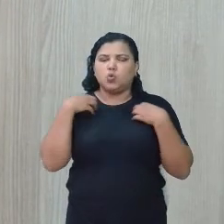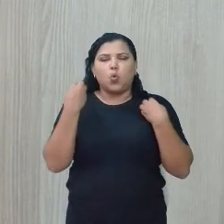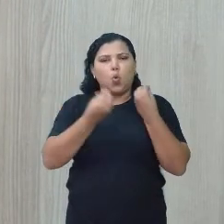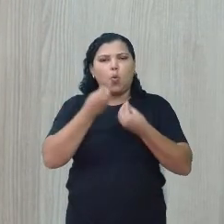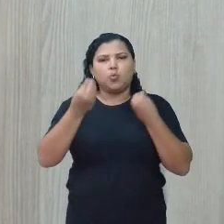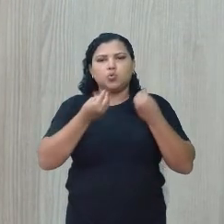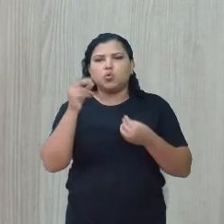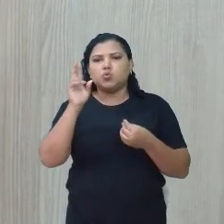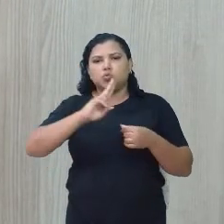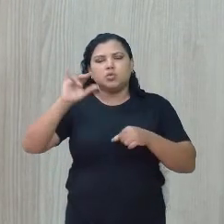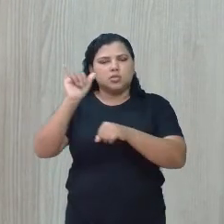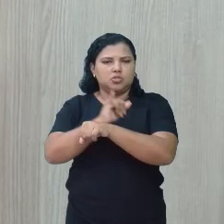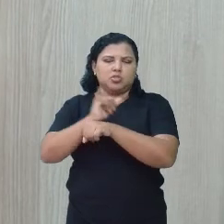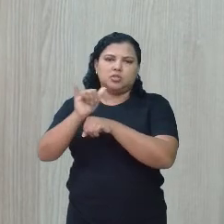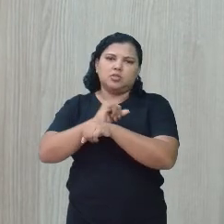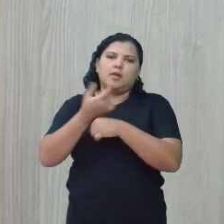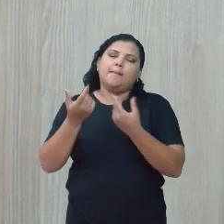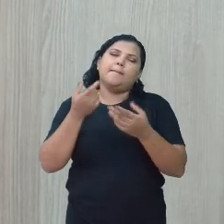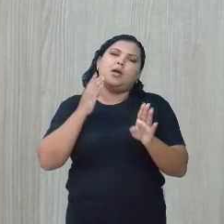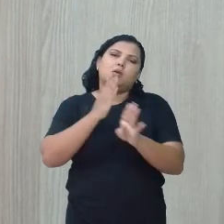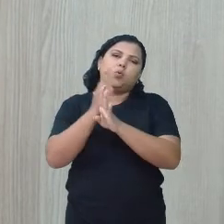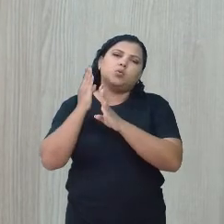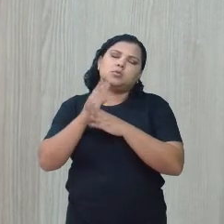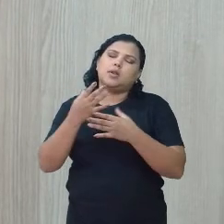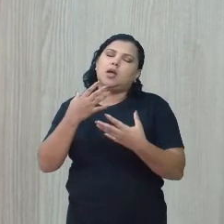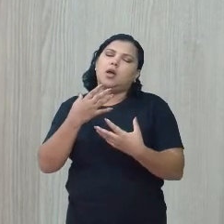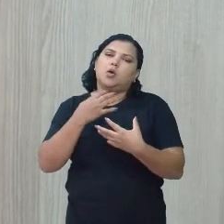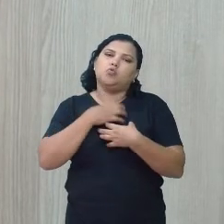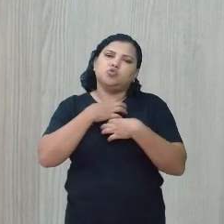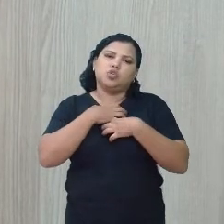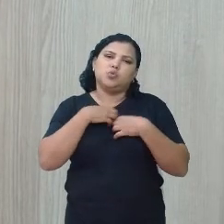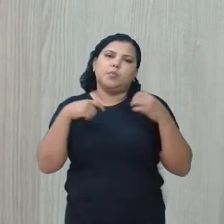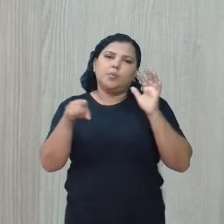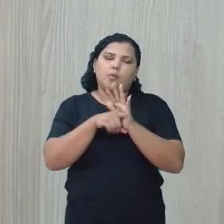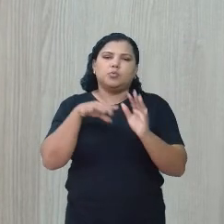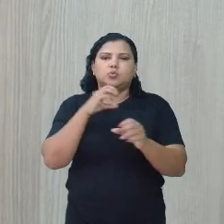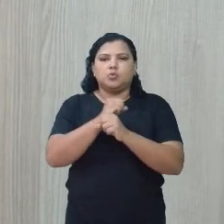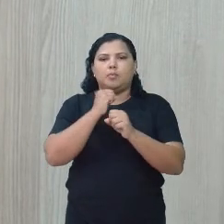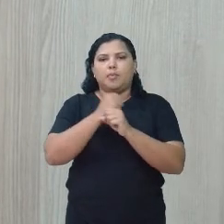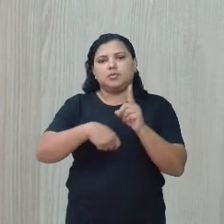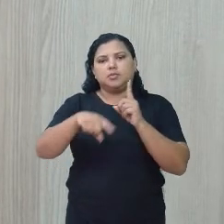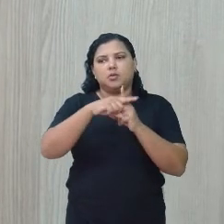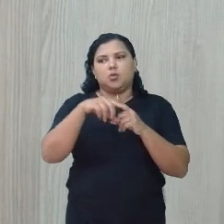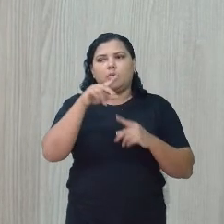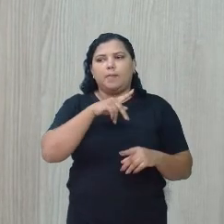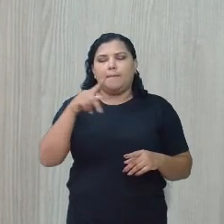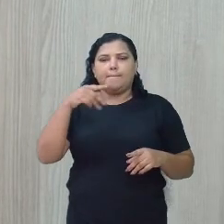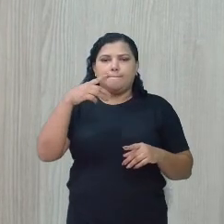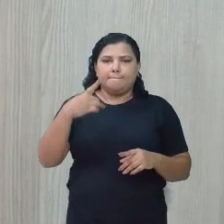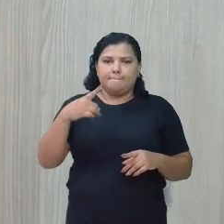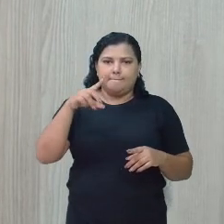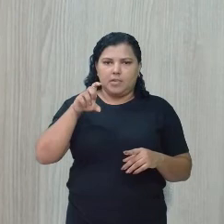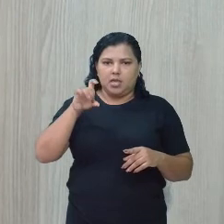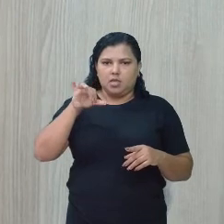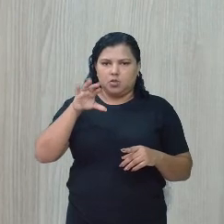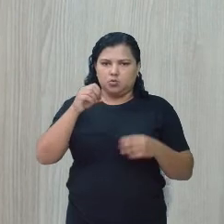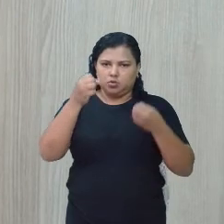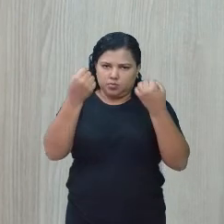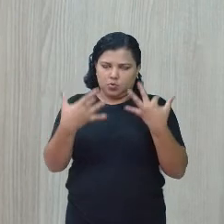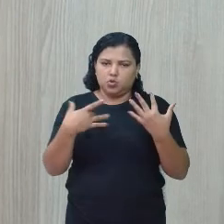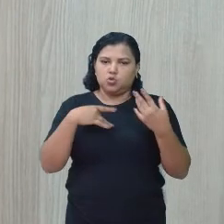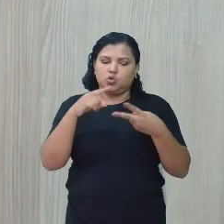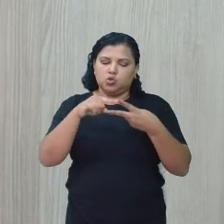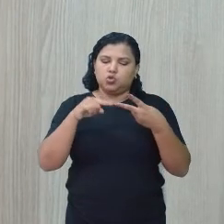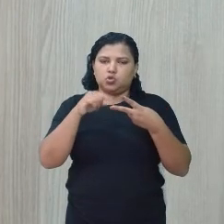utilizou essa estratégia para utilizar o método da adição, tá bom? Como o professor Pedro falou, a gente resolveu por 2 métodos,